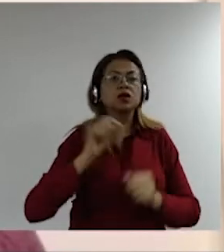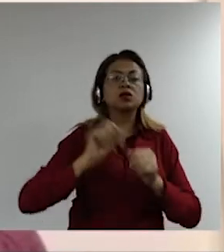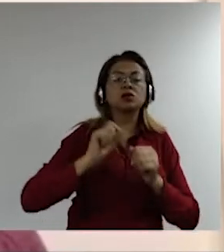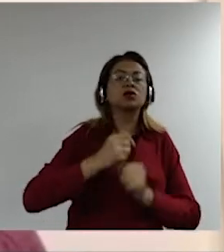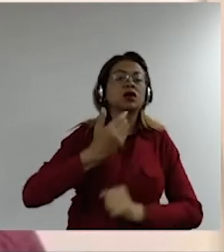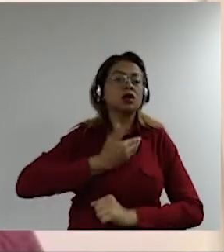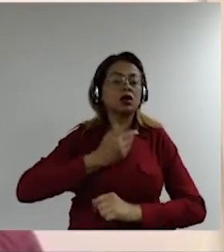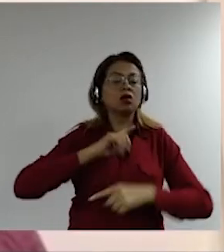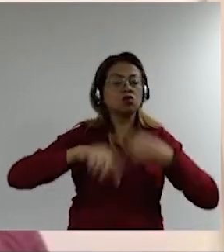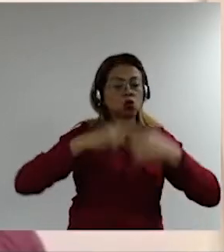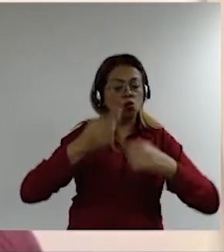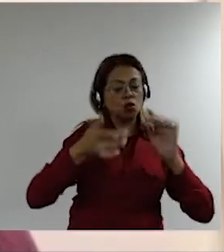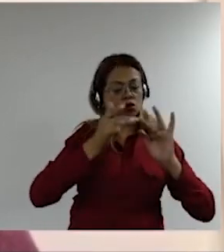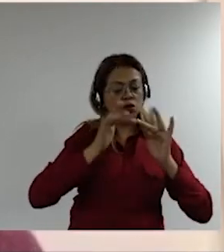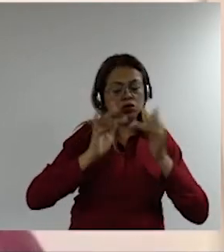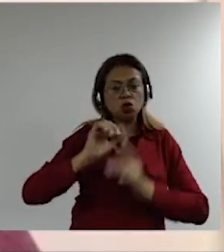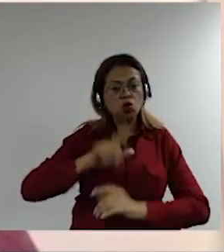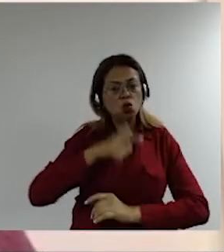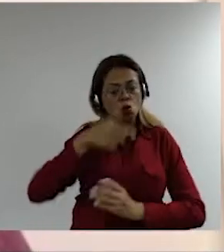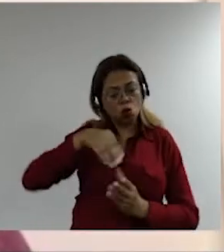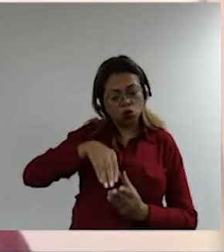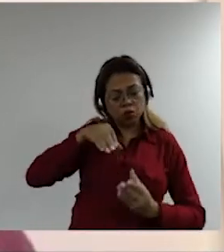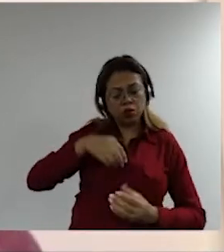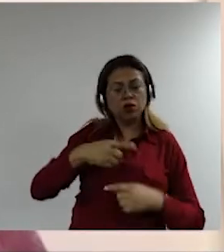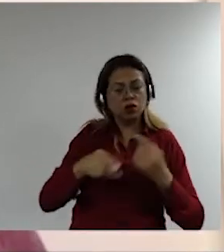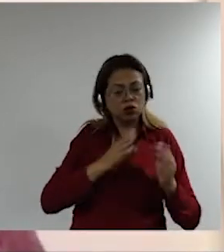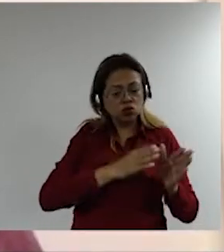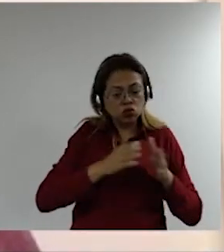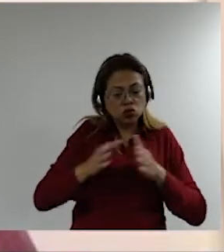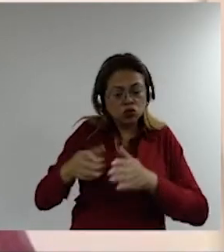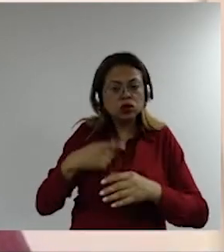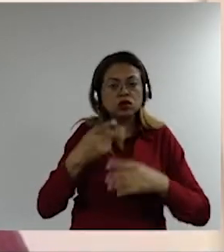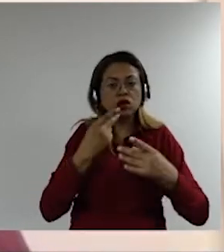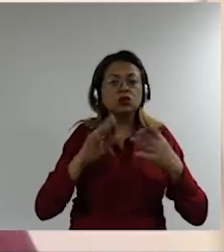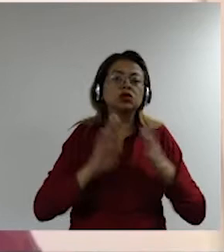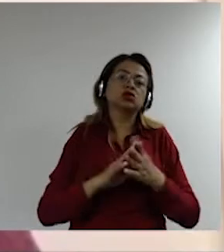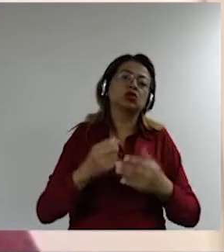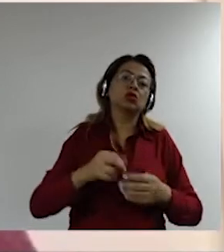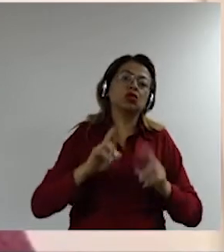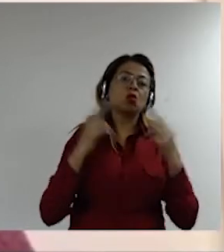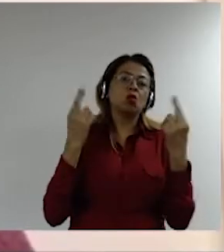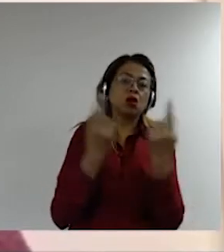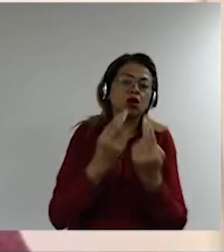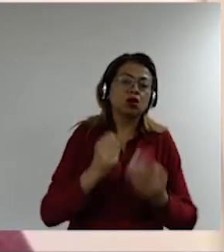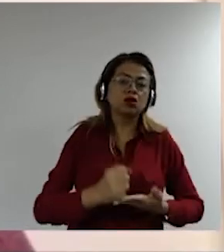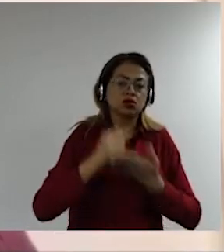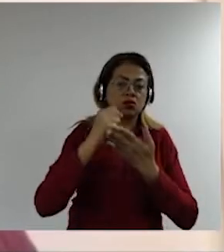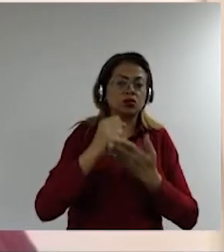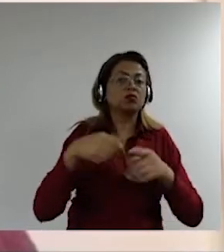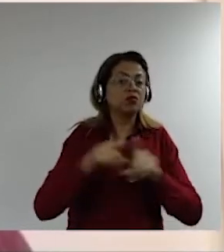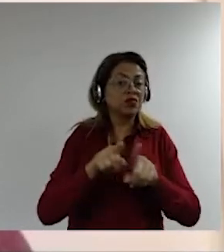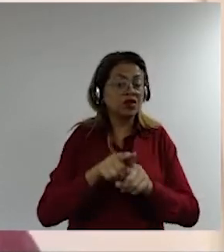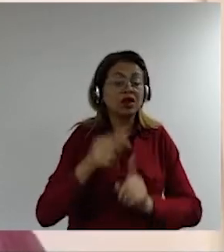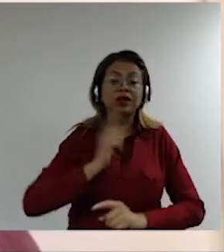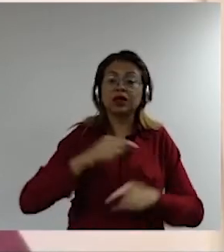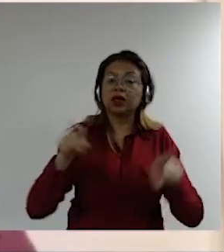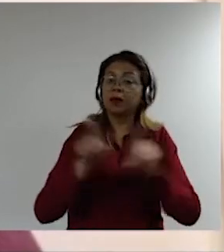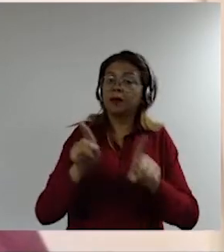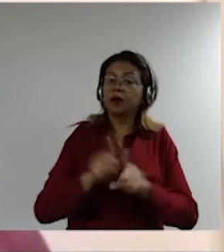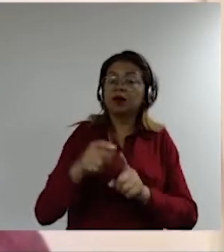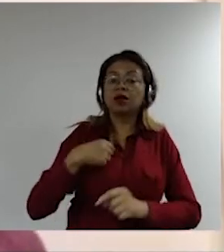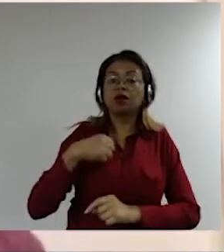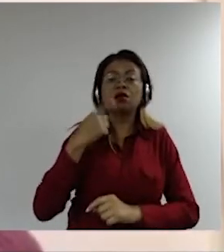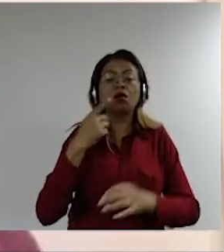ter conexão com outros adultos dentro de um esquema de segurança e de redes de apoio. Ela tem mecanismos para entender,